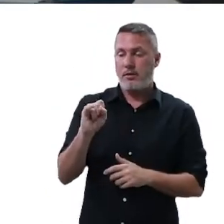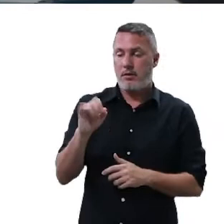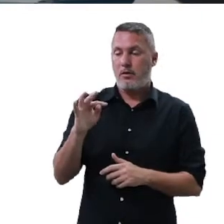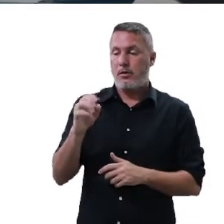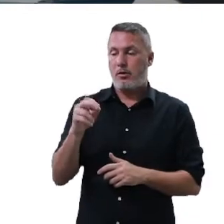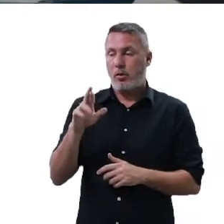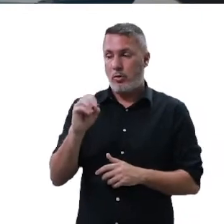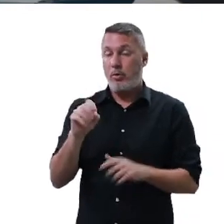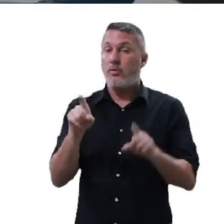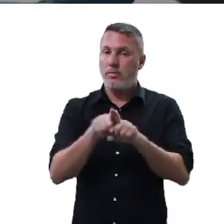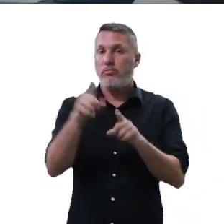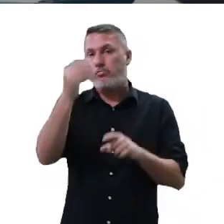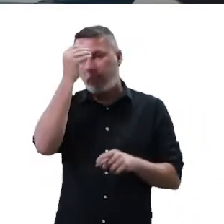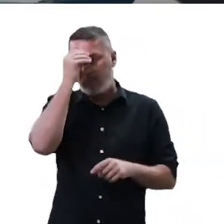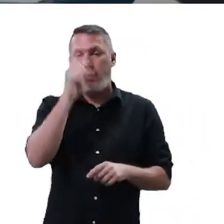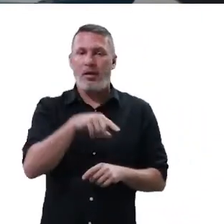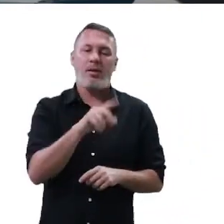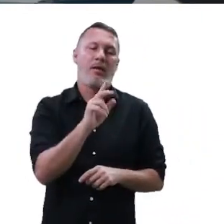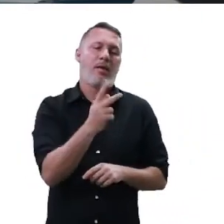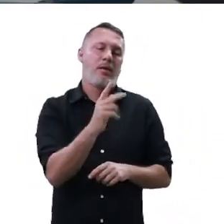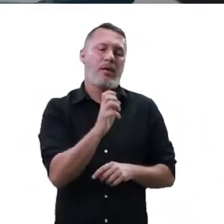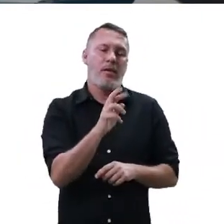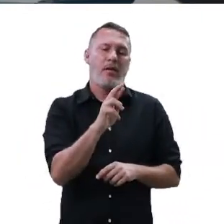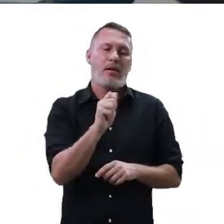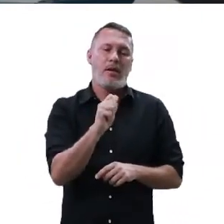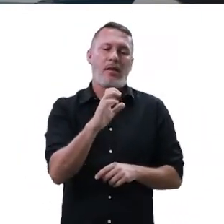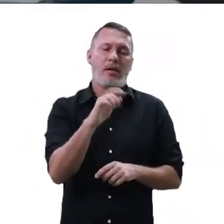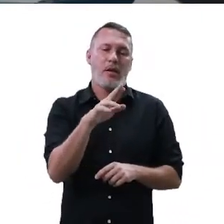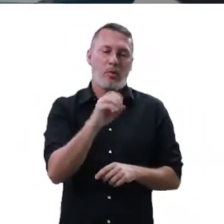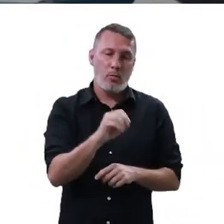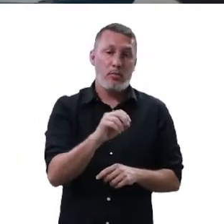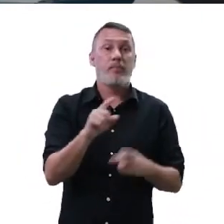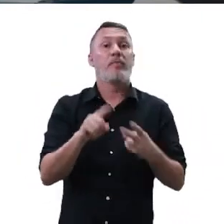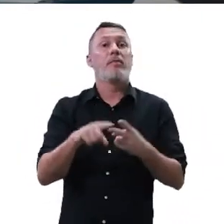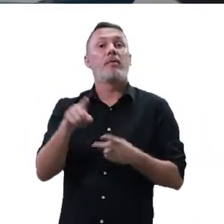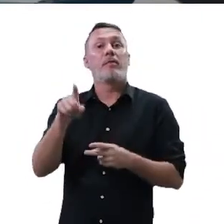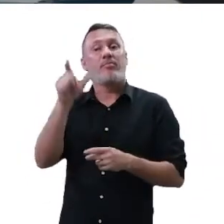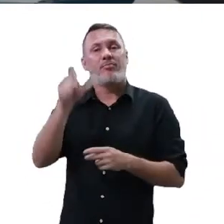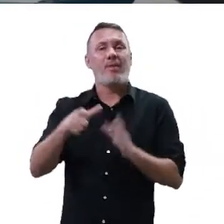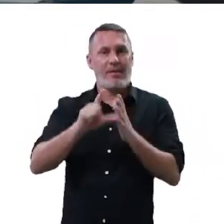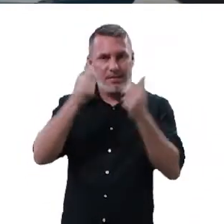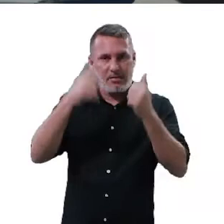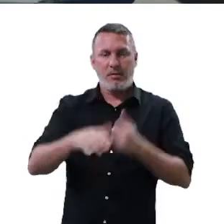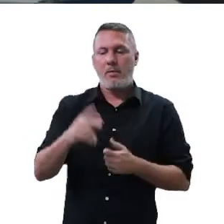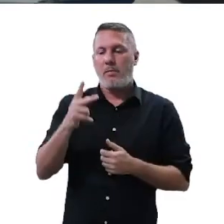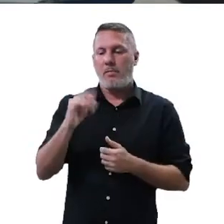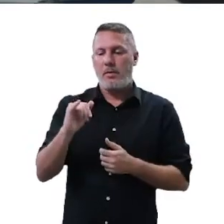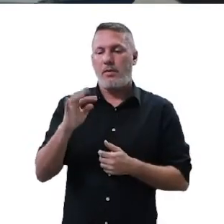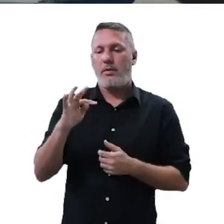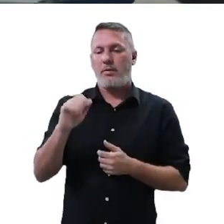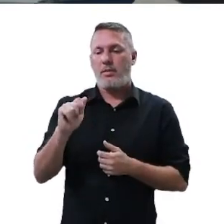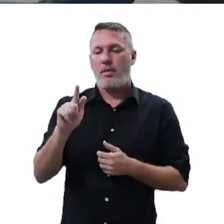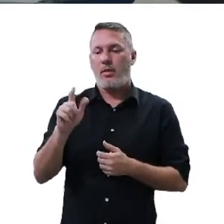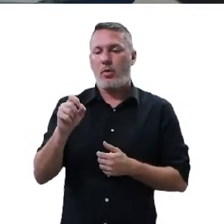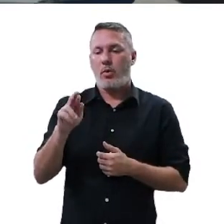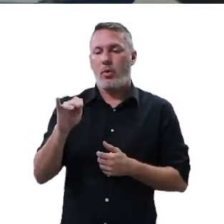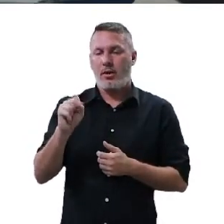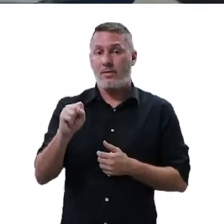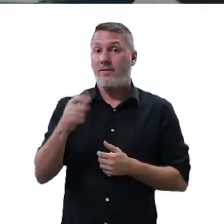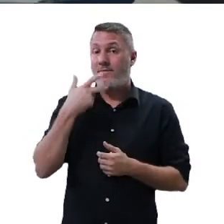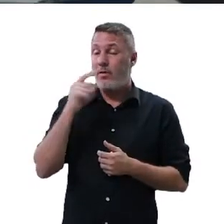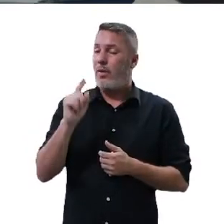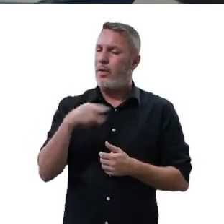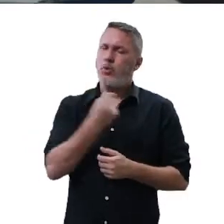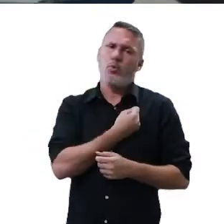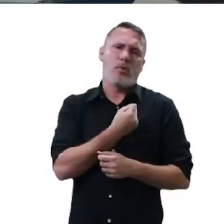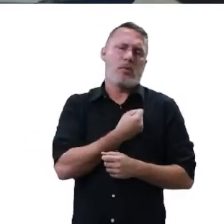porque é importante. Heráclito. Pitágoras, como a gente já sabia, ele era apaixonado pelos números, né? Fala que a